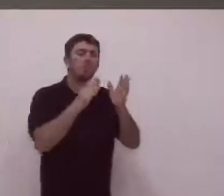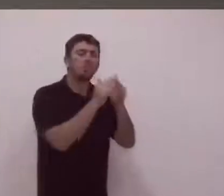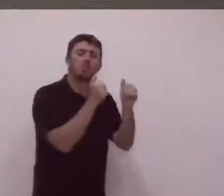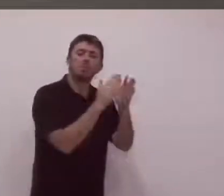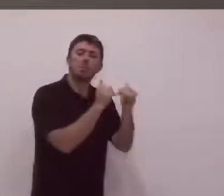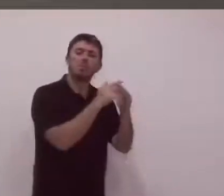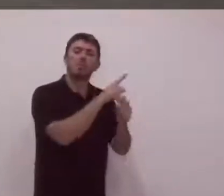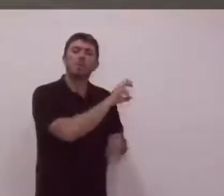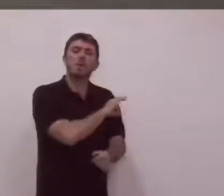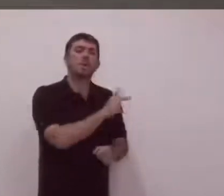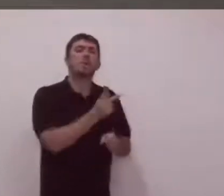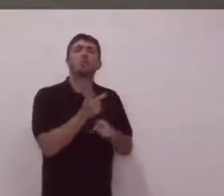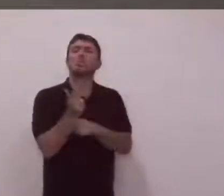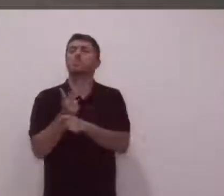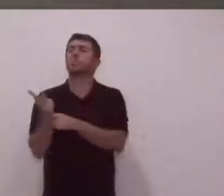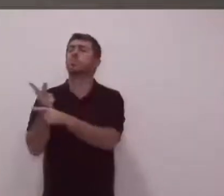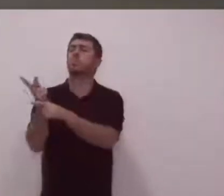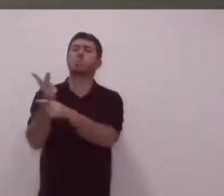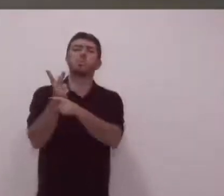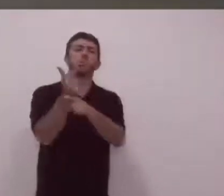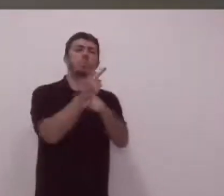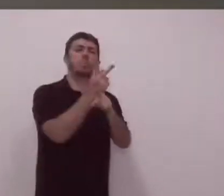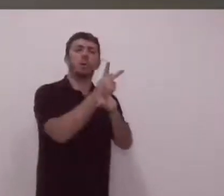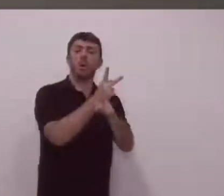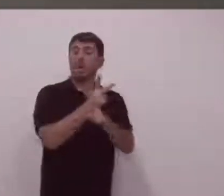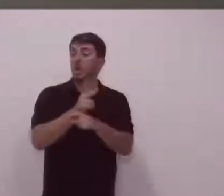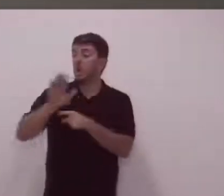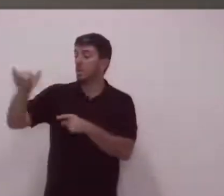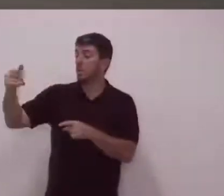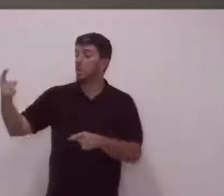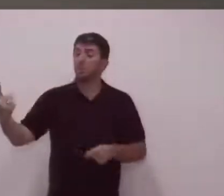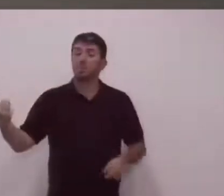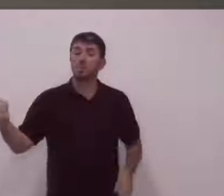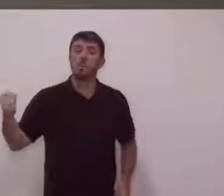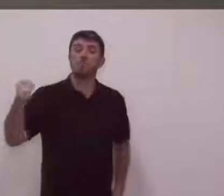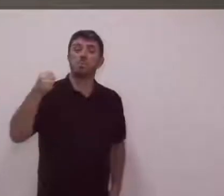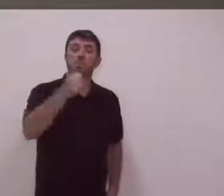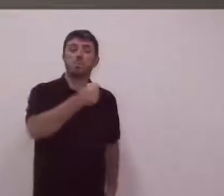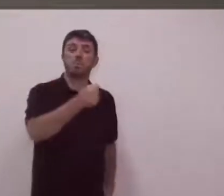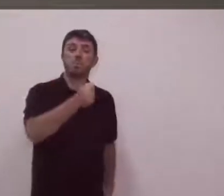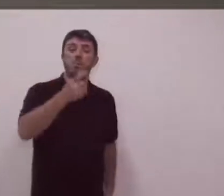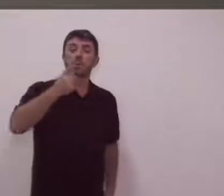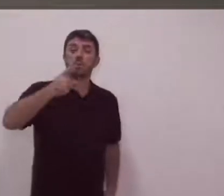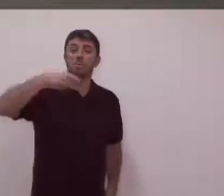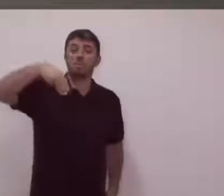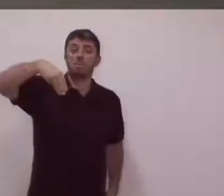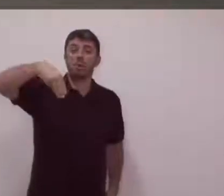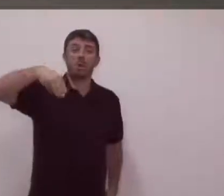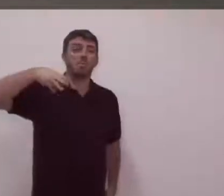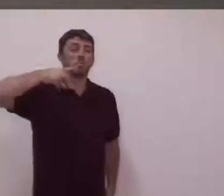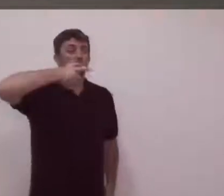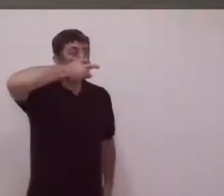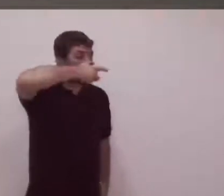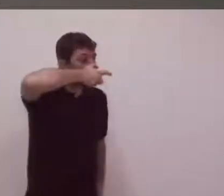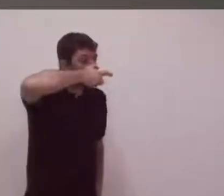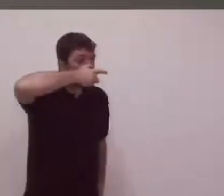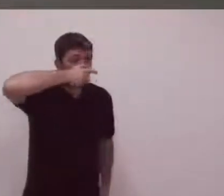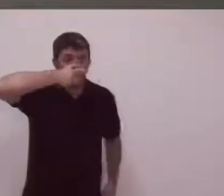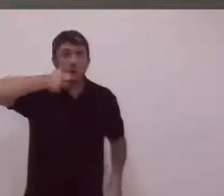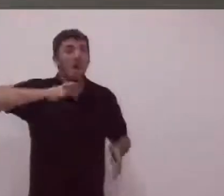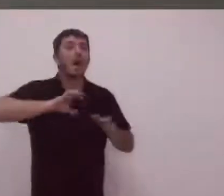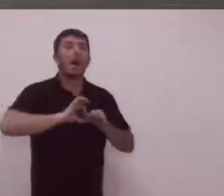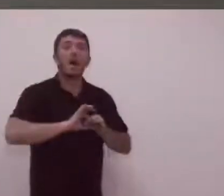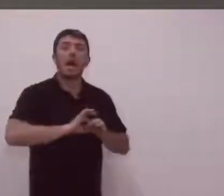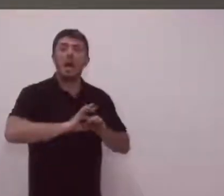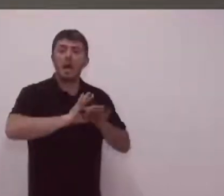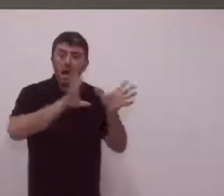procura um prédio leva o representante da polícia militar do governo do estado gosta do prédio aprova o prédio daí o governo não vai